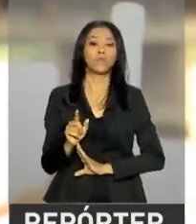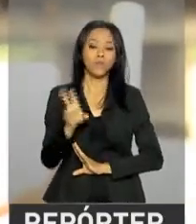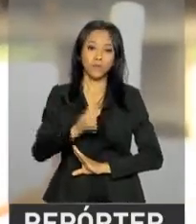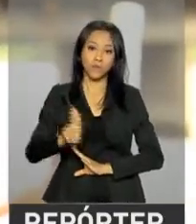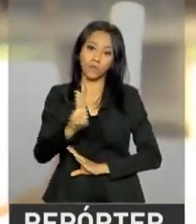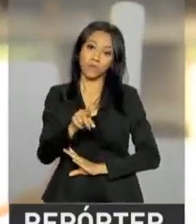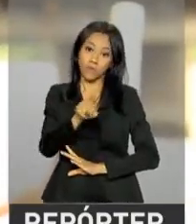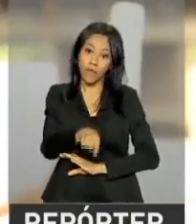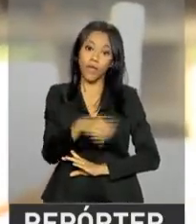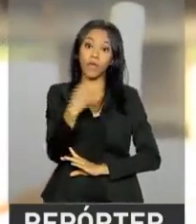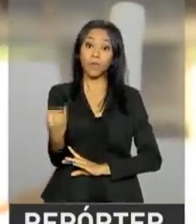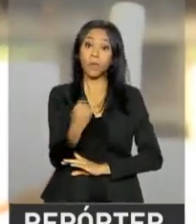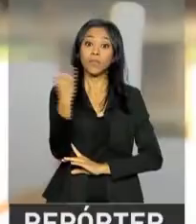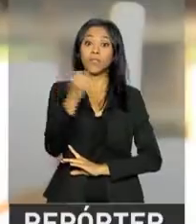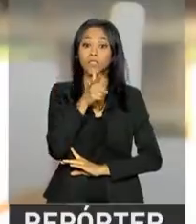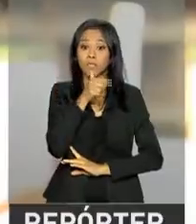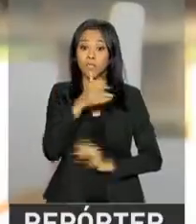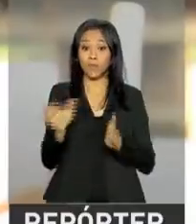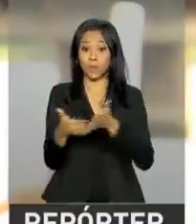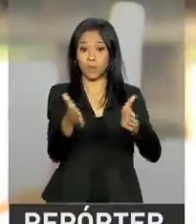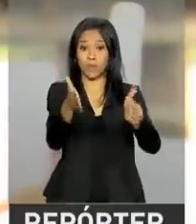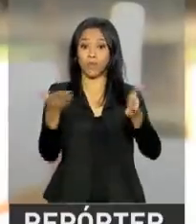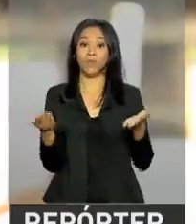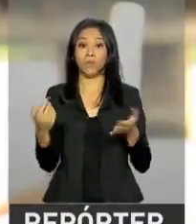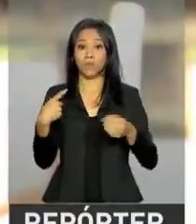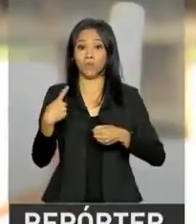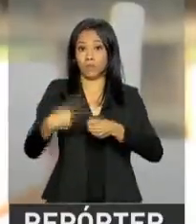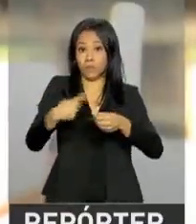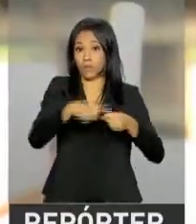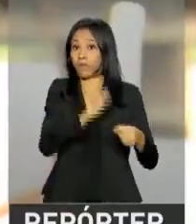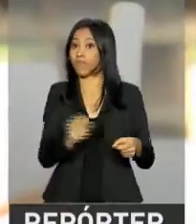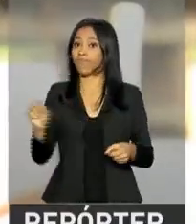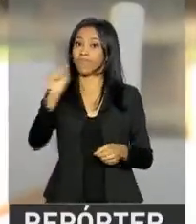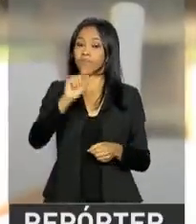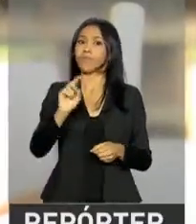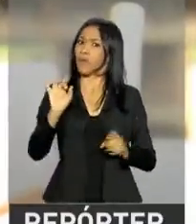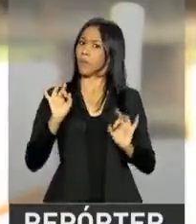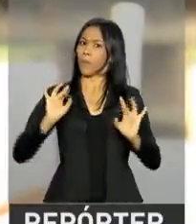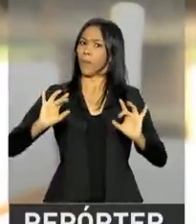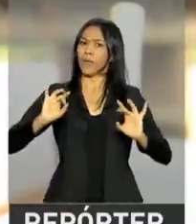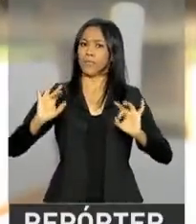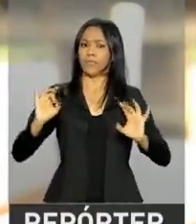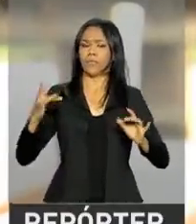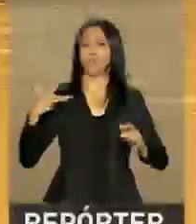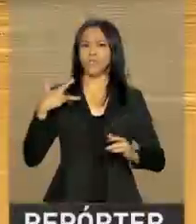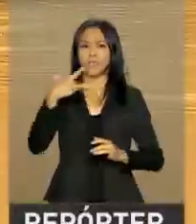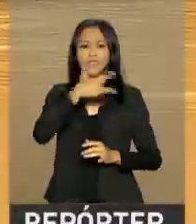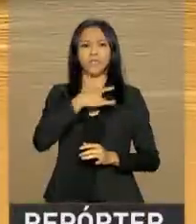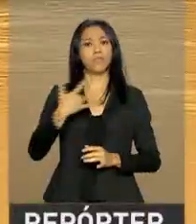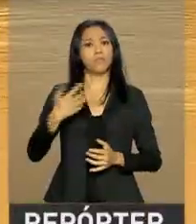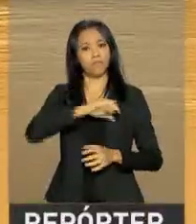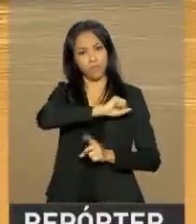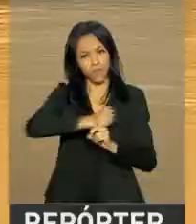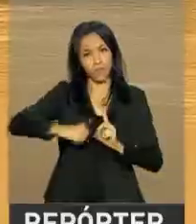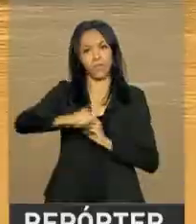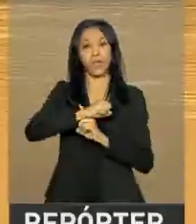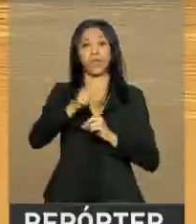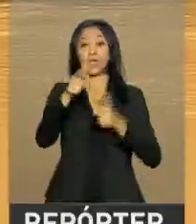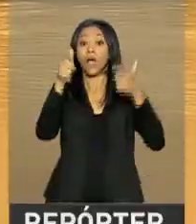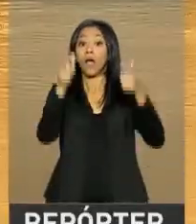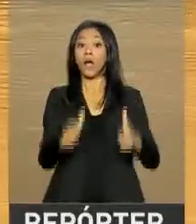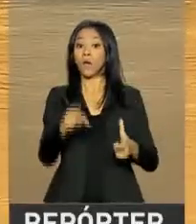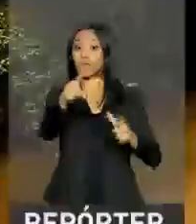a importância dos rios urbanos é reflete diretamente na qualidade de vida da sociedade o riacho fundo no